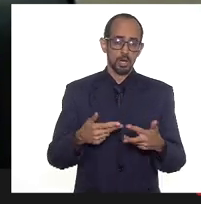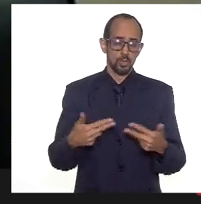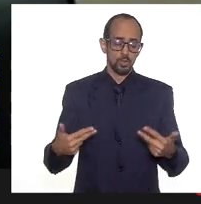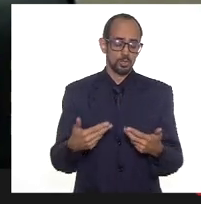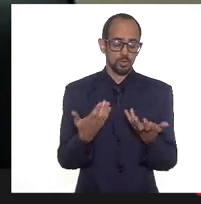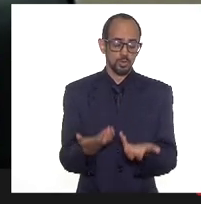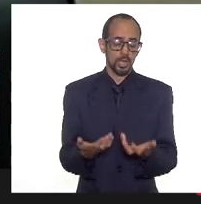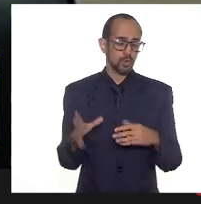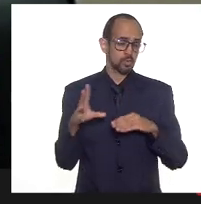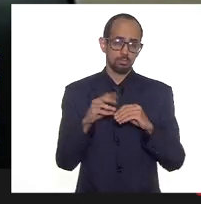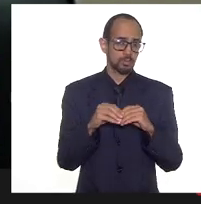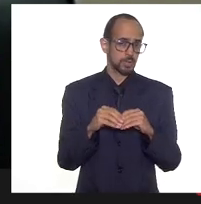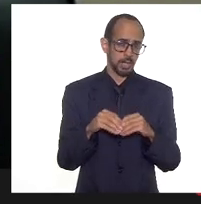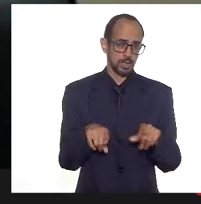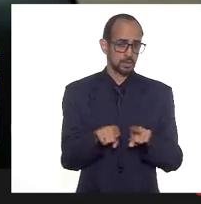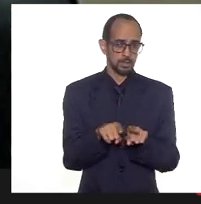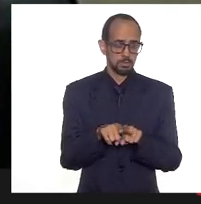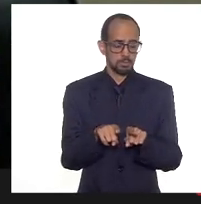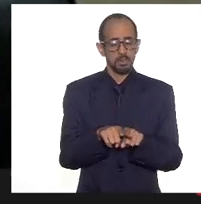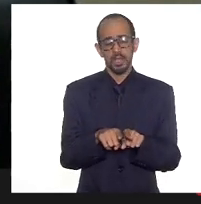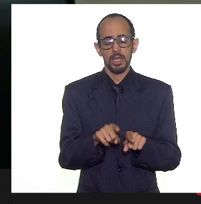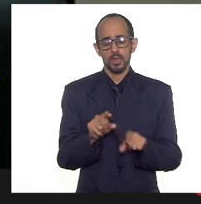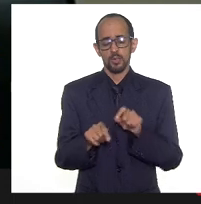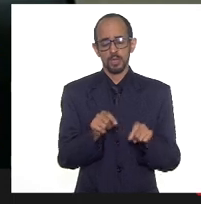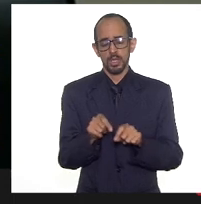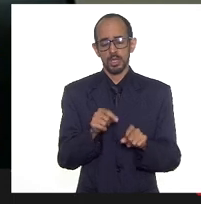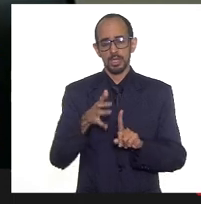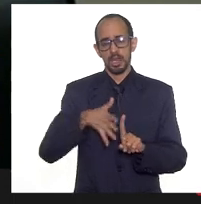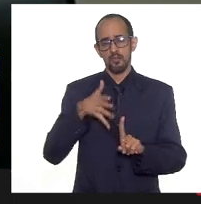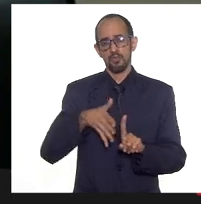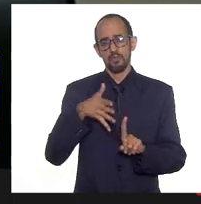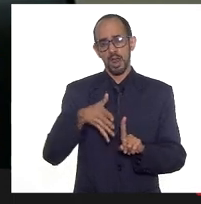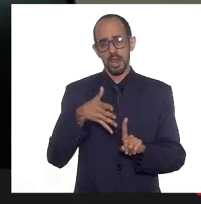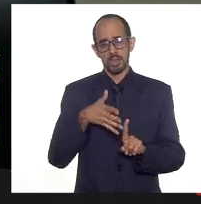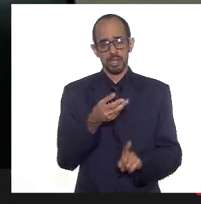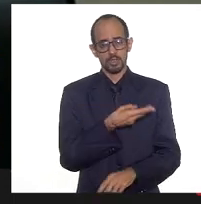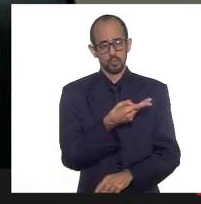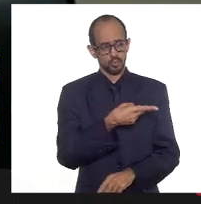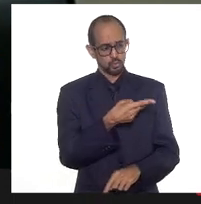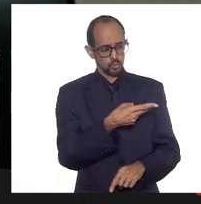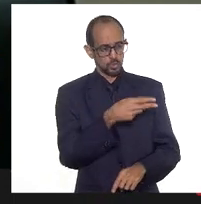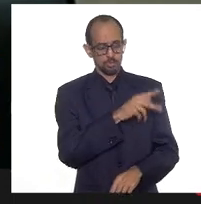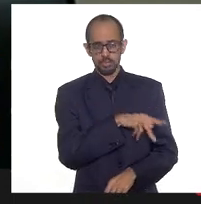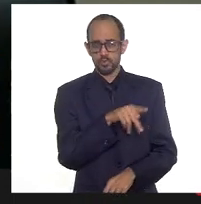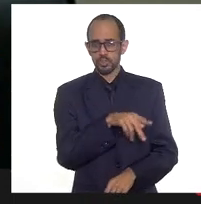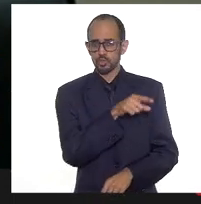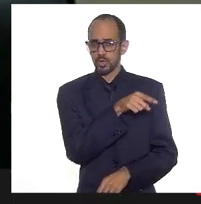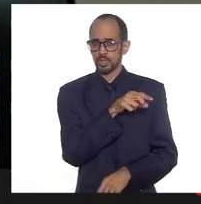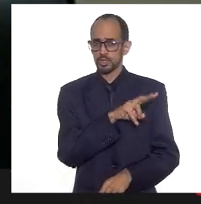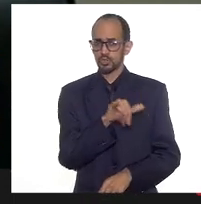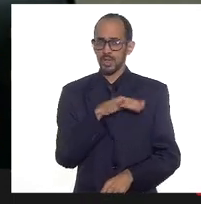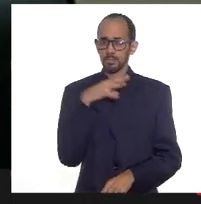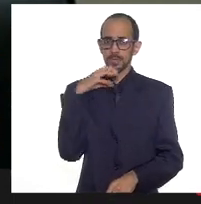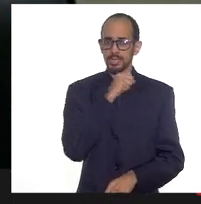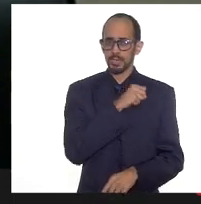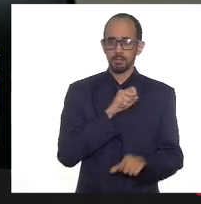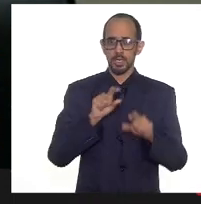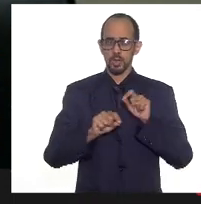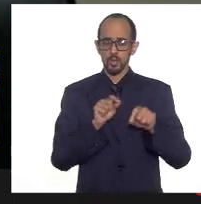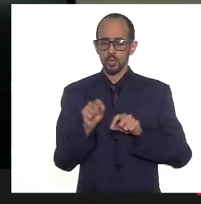brevíssima observação é que na fala de ambas as pesquisadoras nós vamos verificando, né,